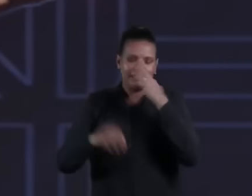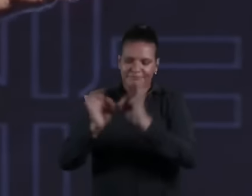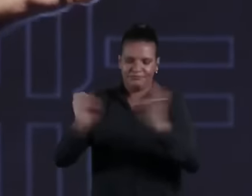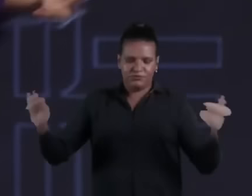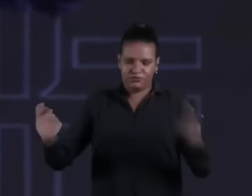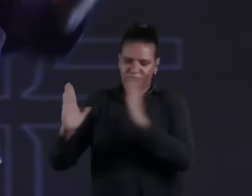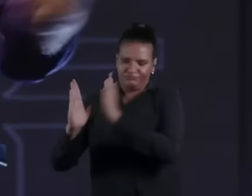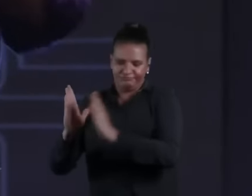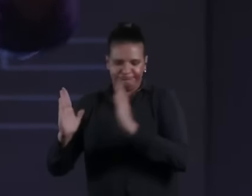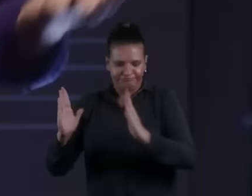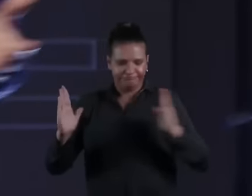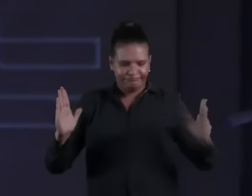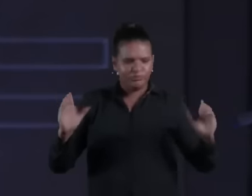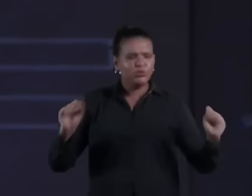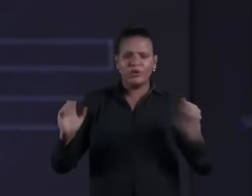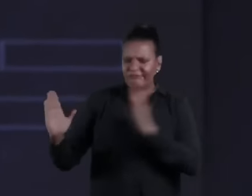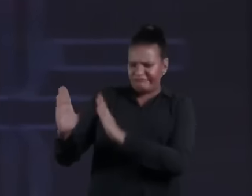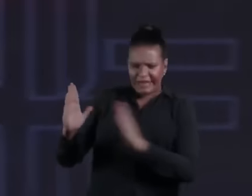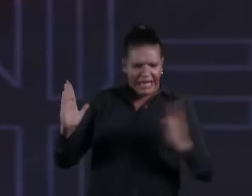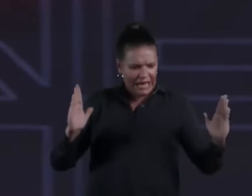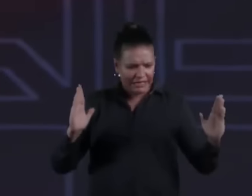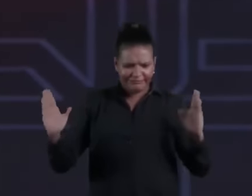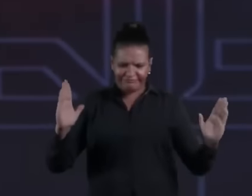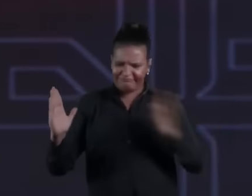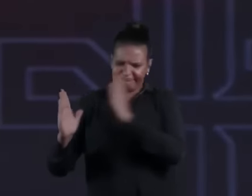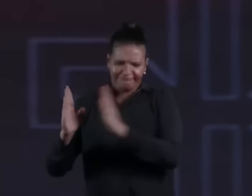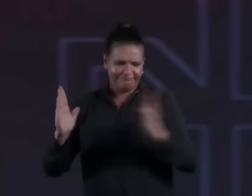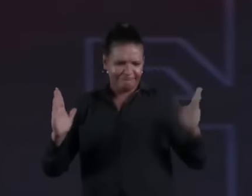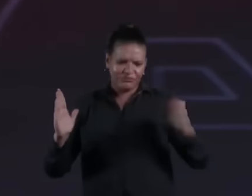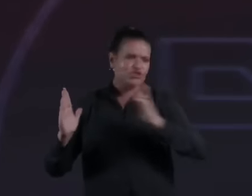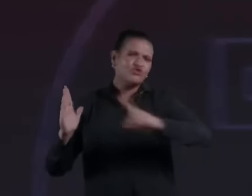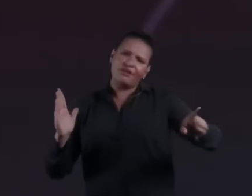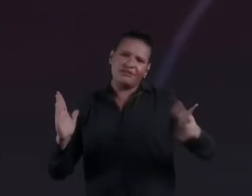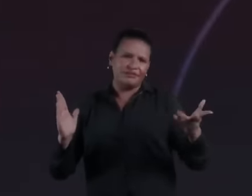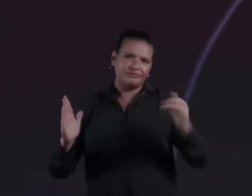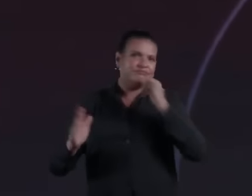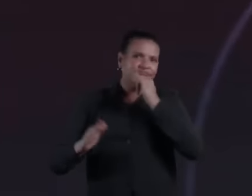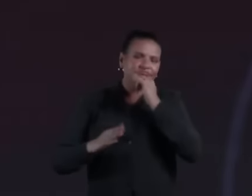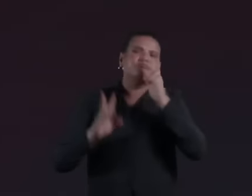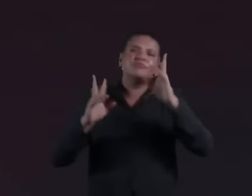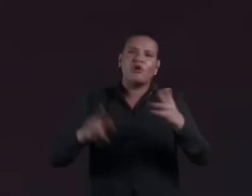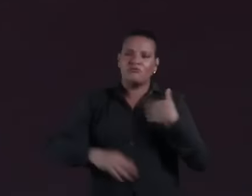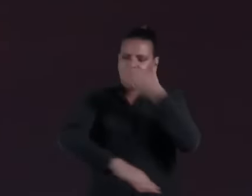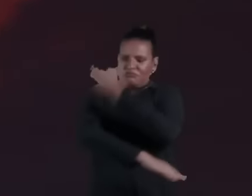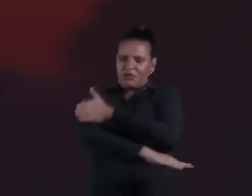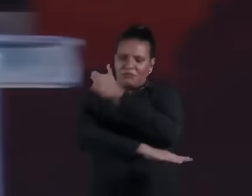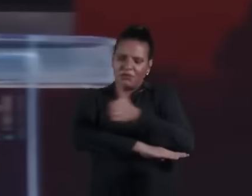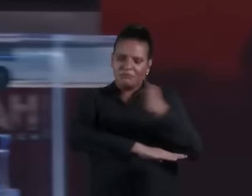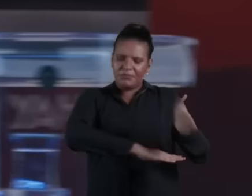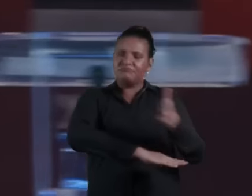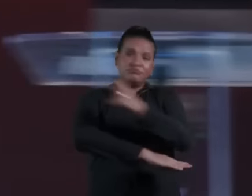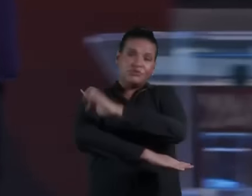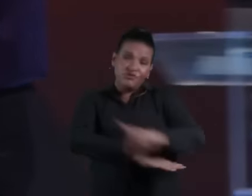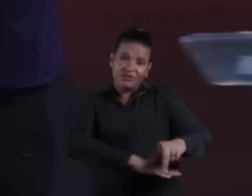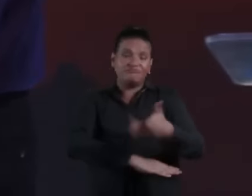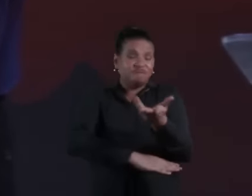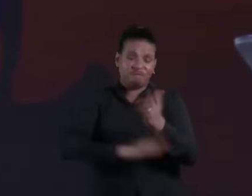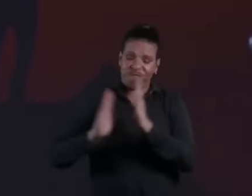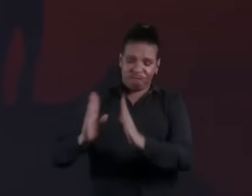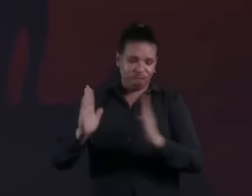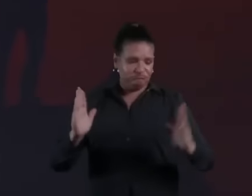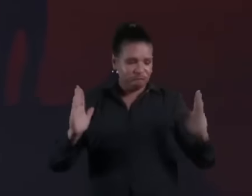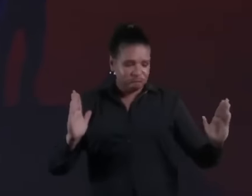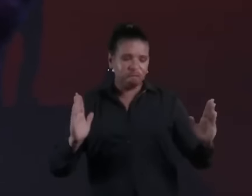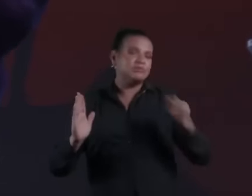tempo existem características diferentes as lutas que nós que